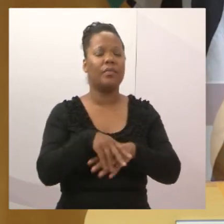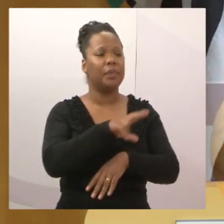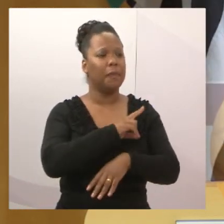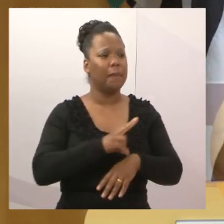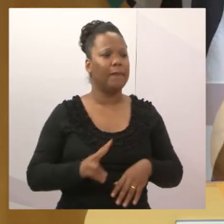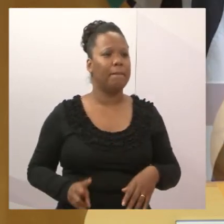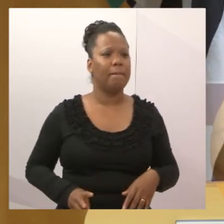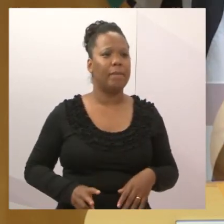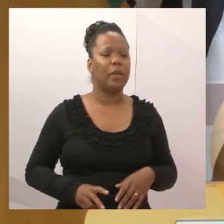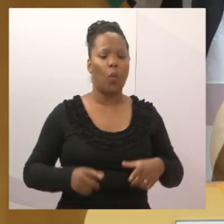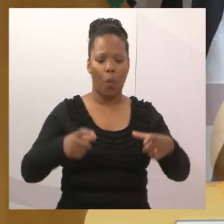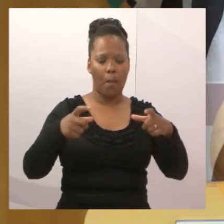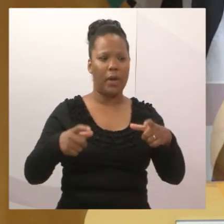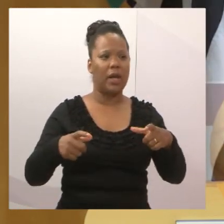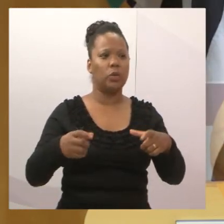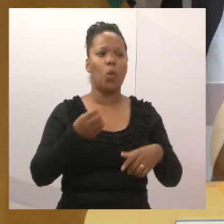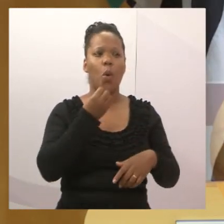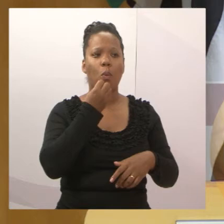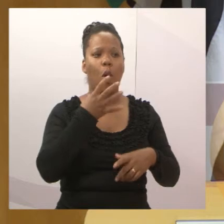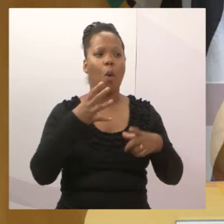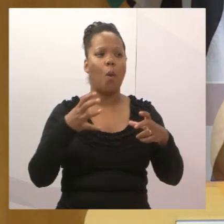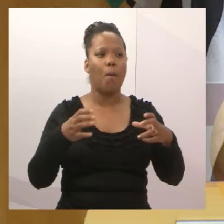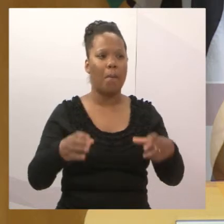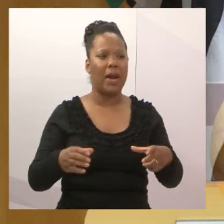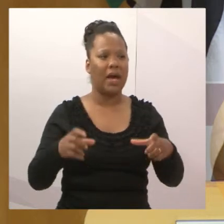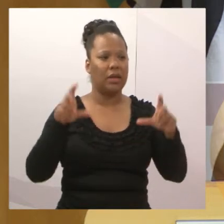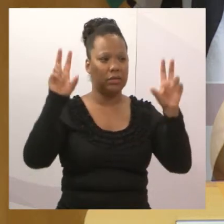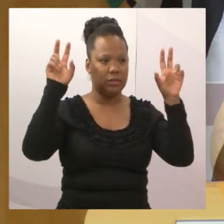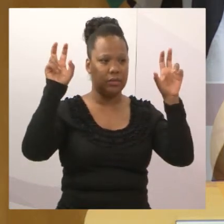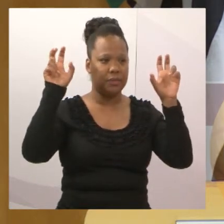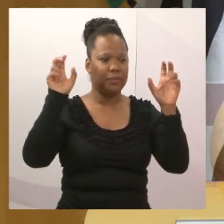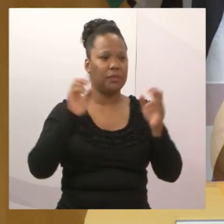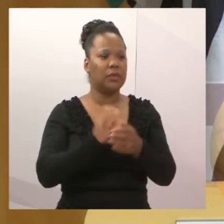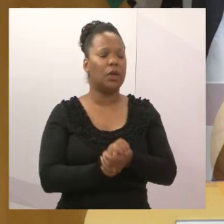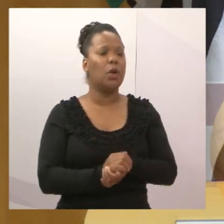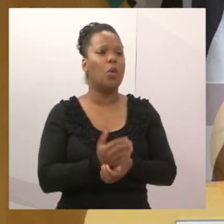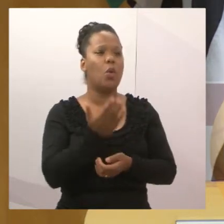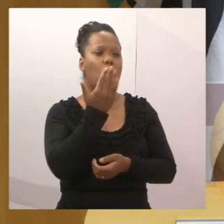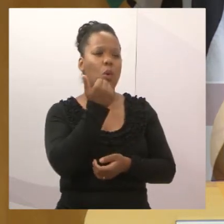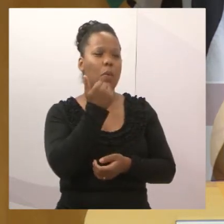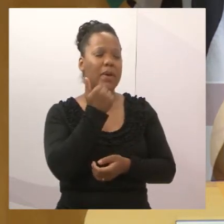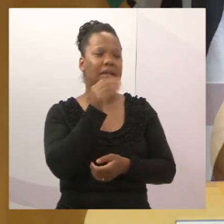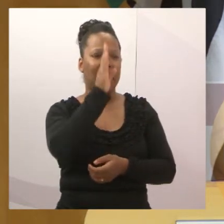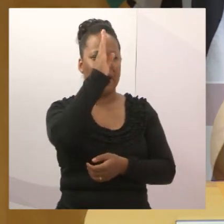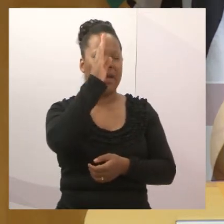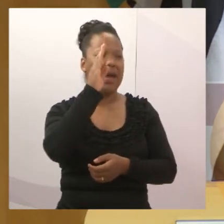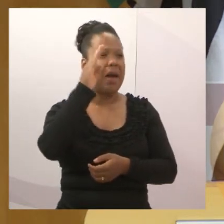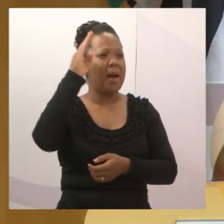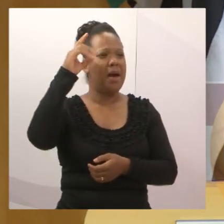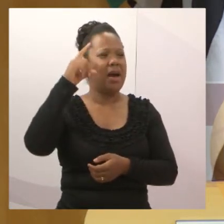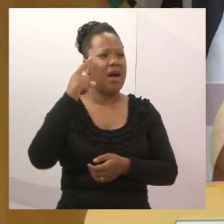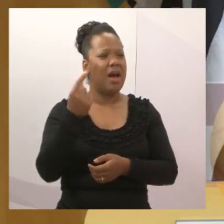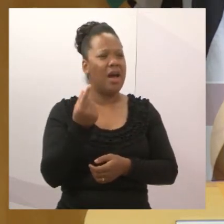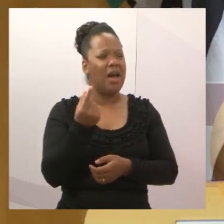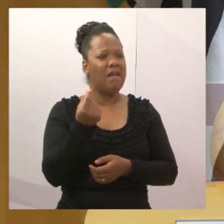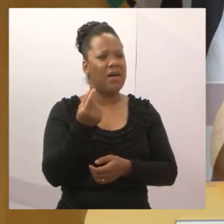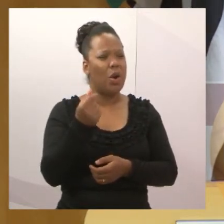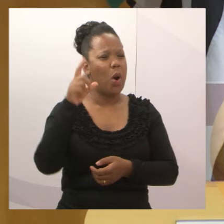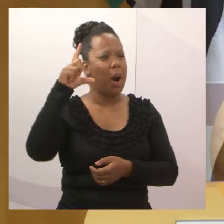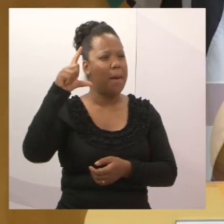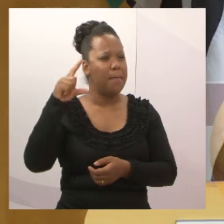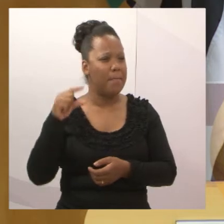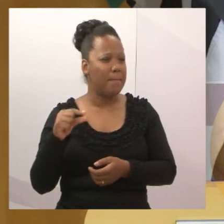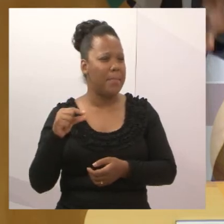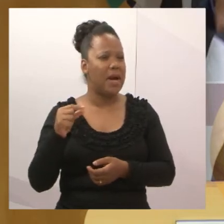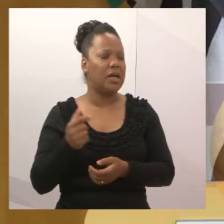em relação ao Bom Prato, né? No começo da nossa gestão, a gente colheu mais de 20 mil assinaturas aqui em menos de um mês, né?